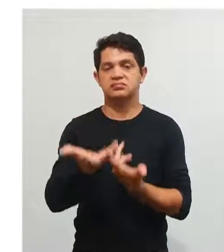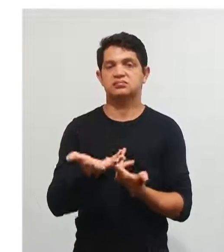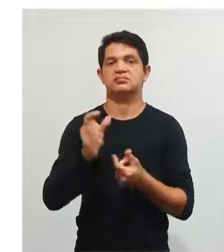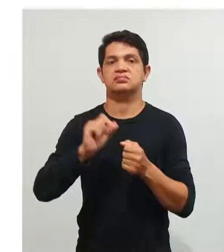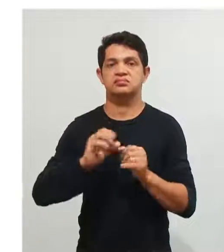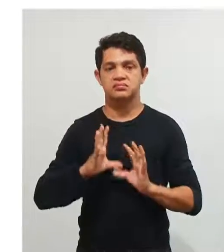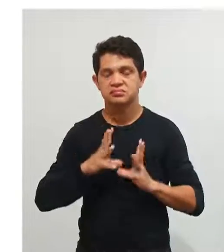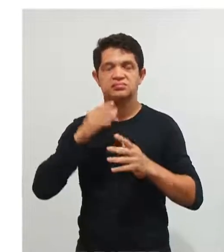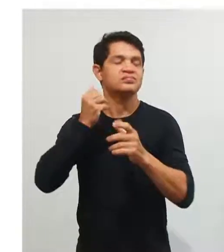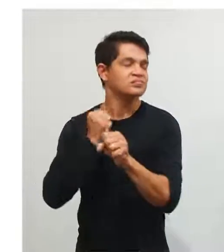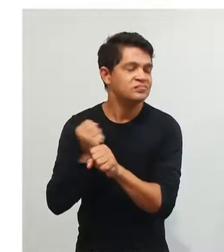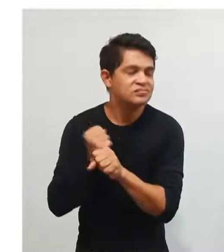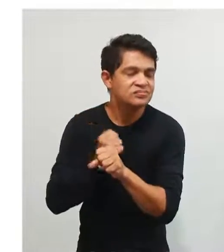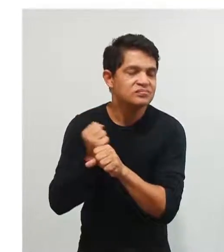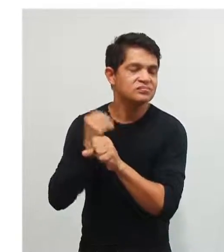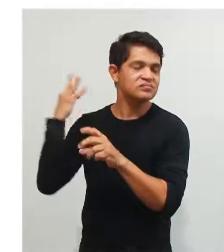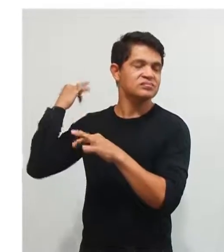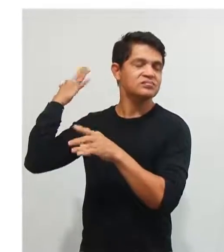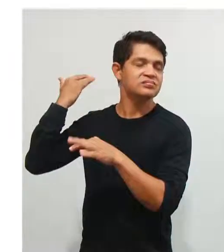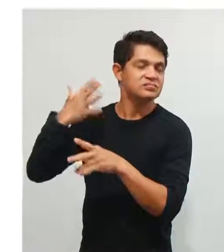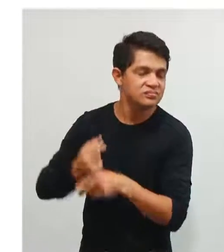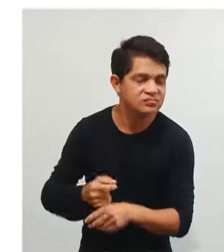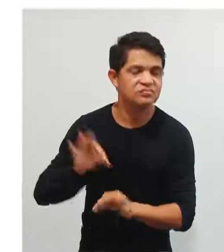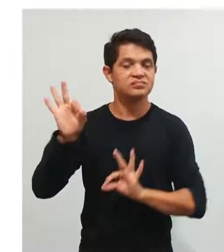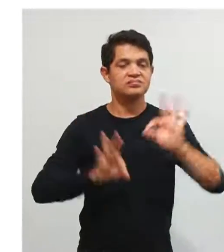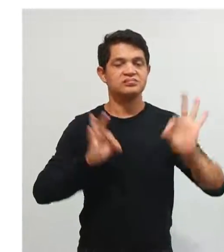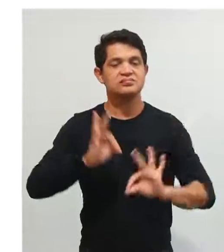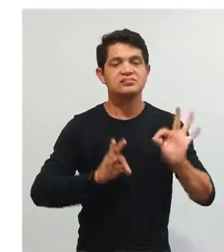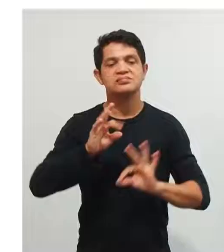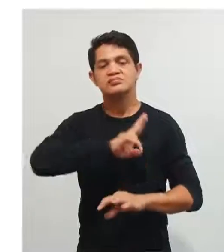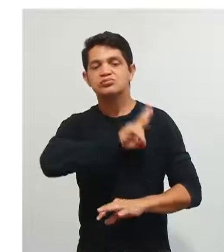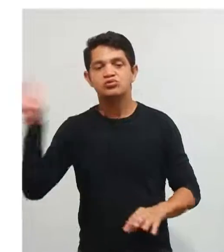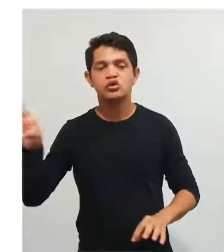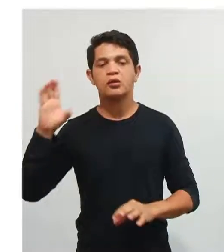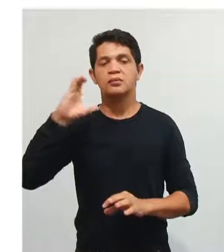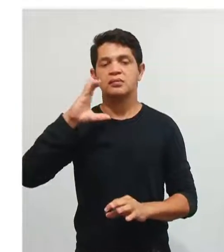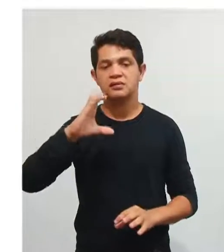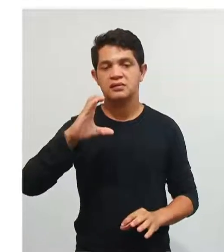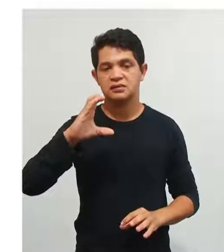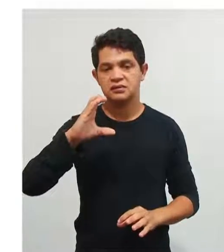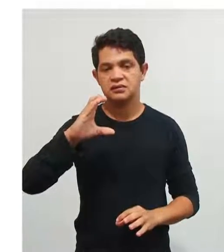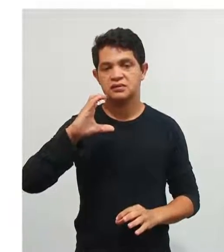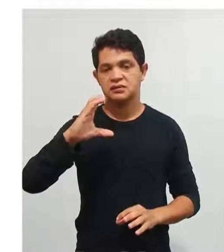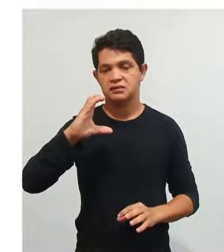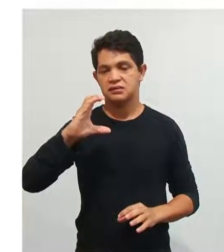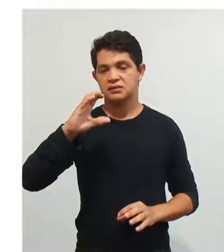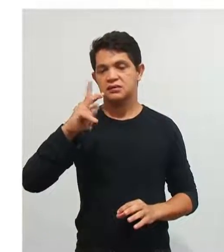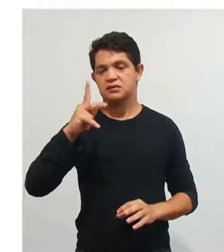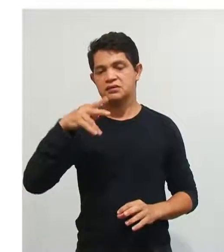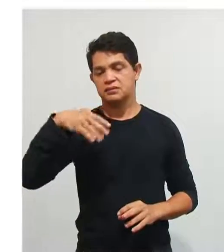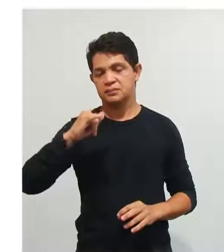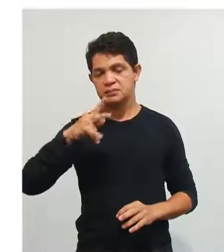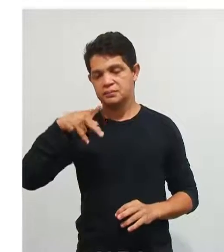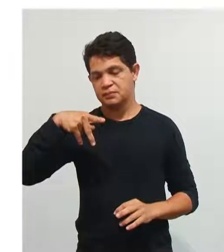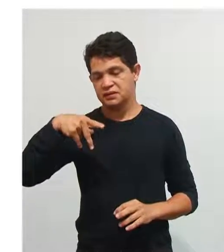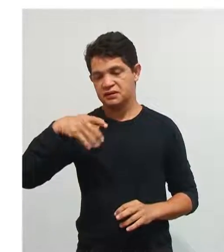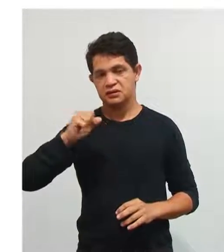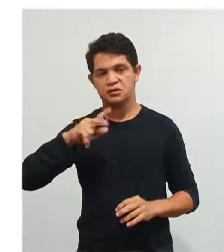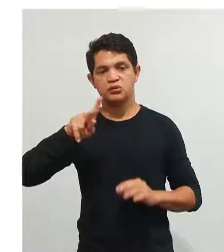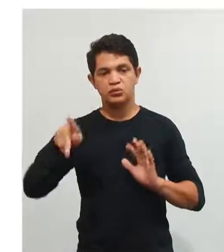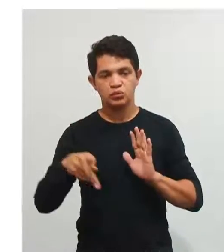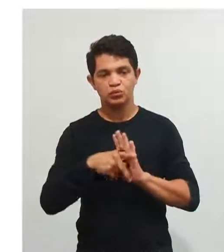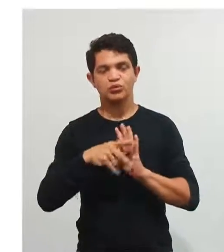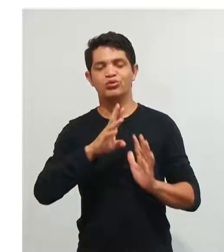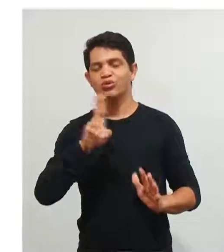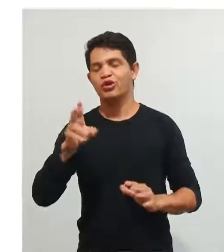passar dos anos, com a ascensão de Pixinguinha como o símbolo mais representativo desse estilo,